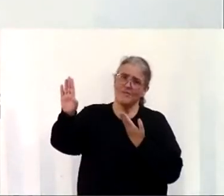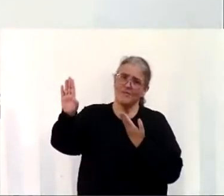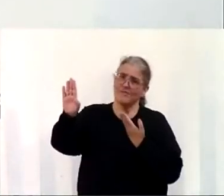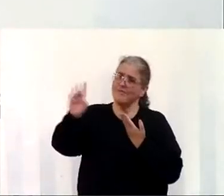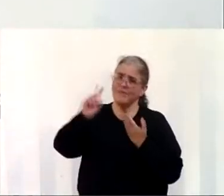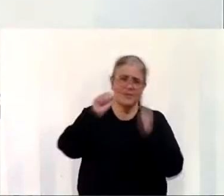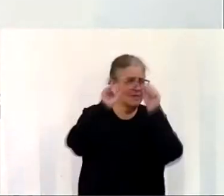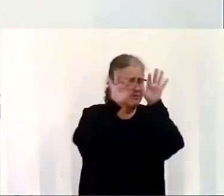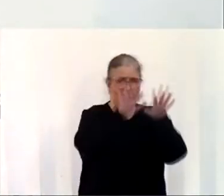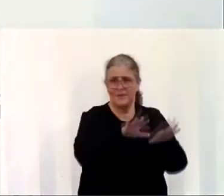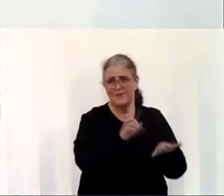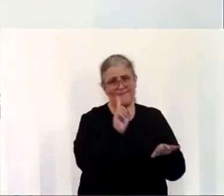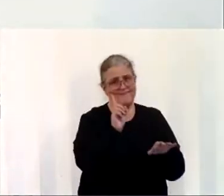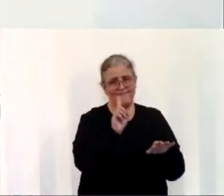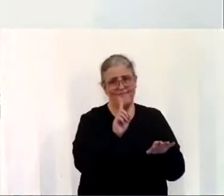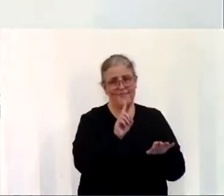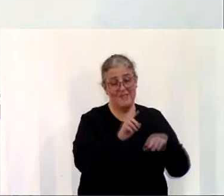maldição.